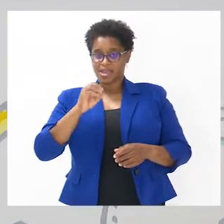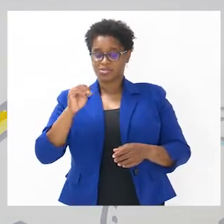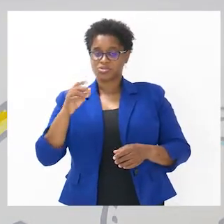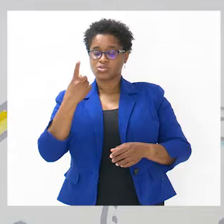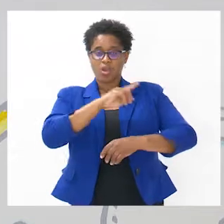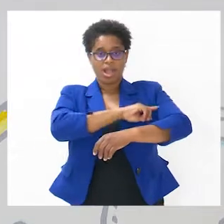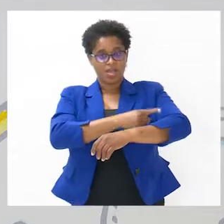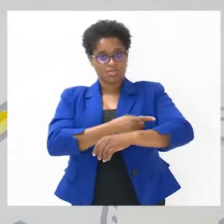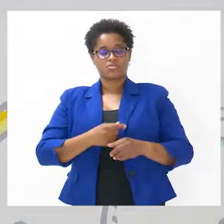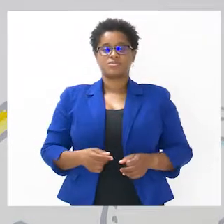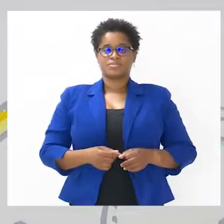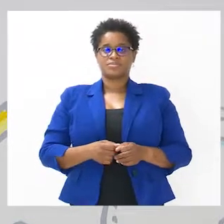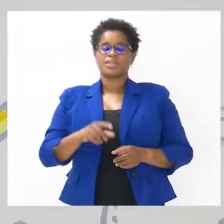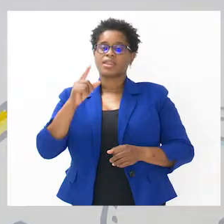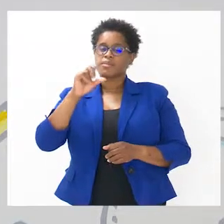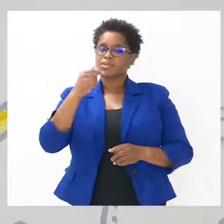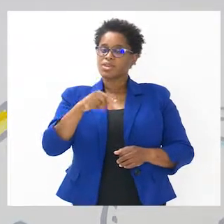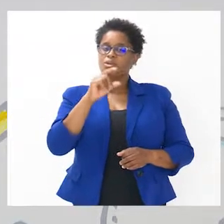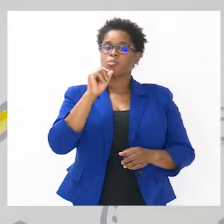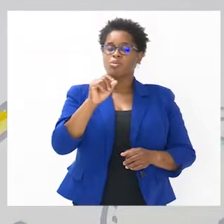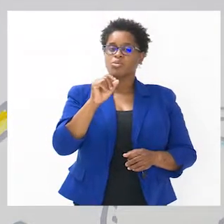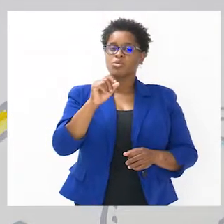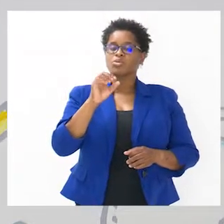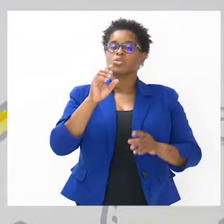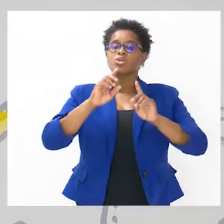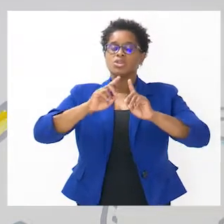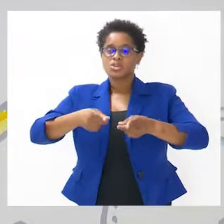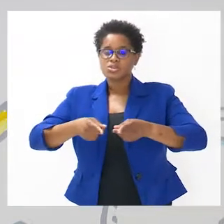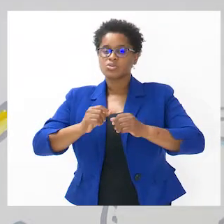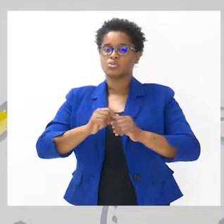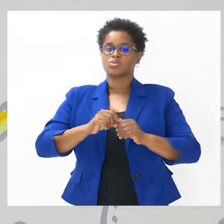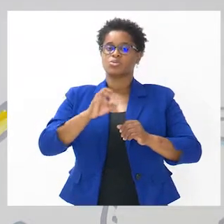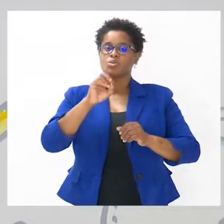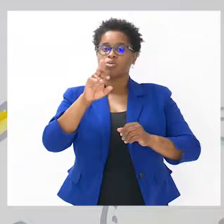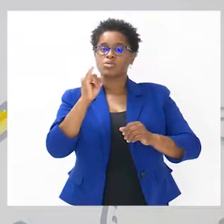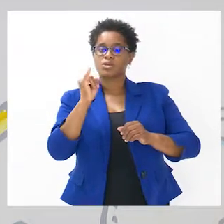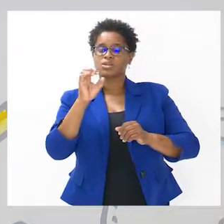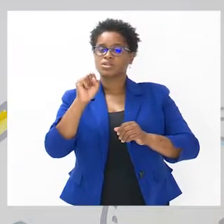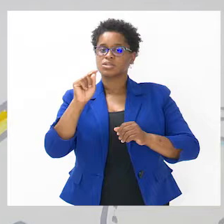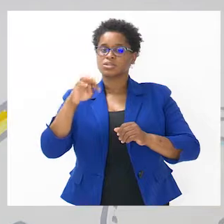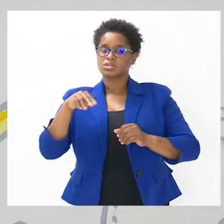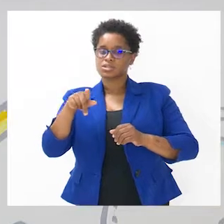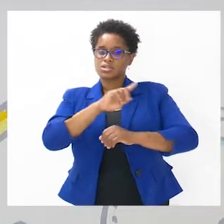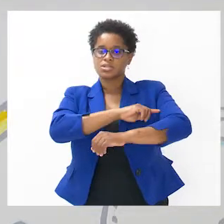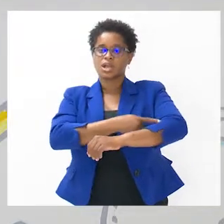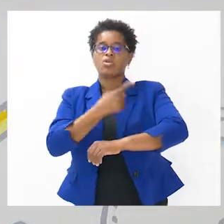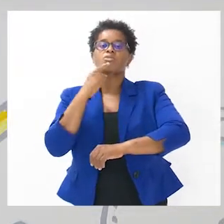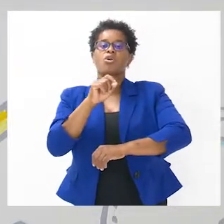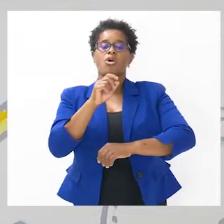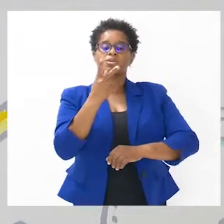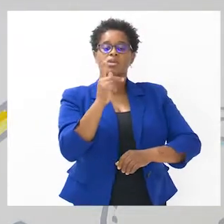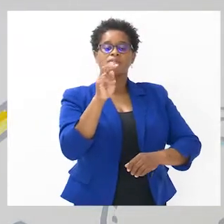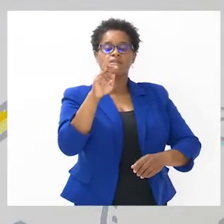ângulo, temos o ponto de origem deste ângulo que chamamos de